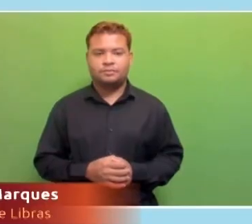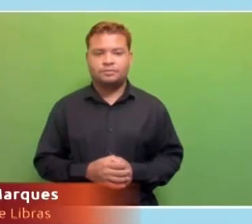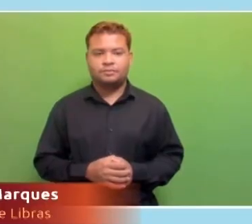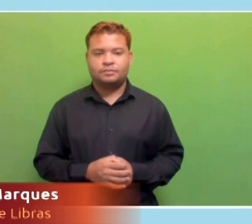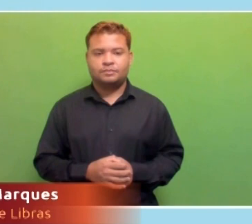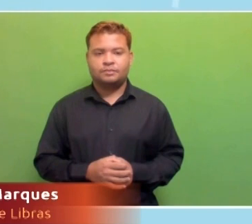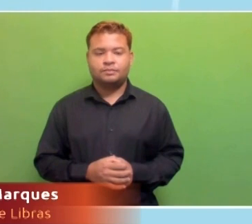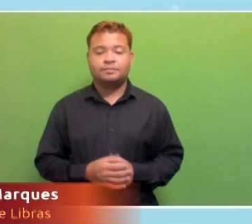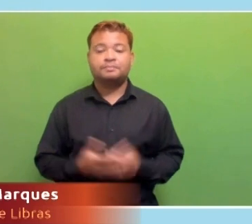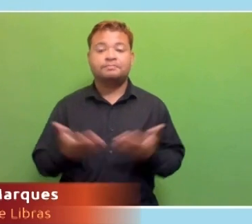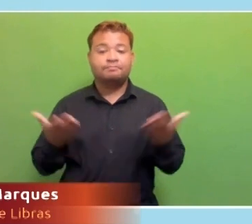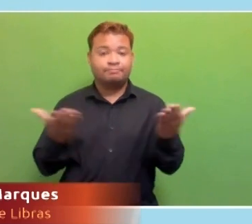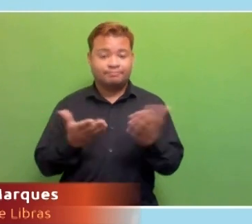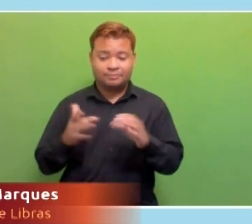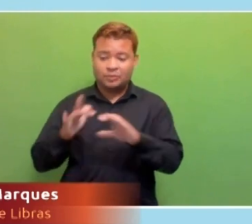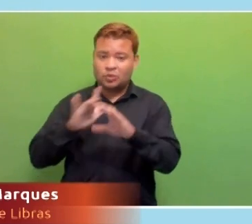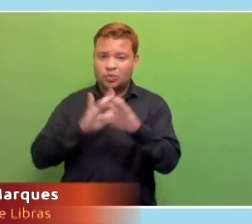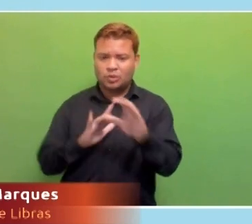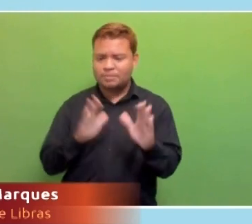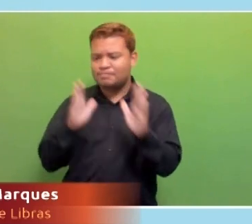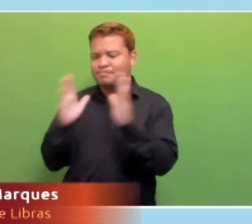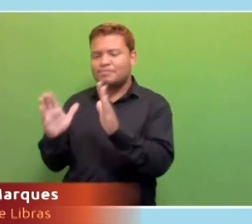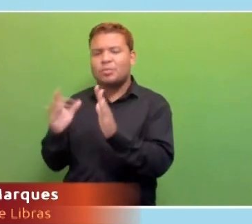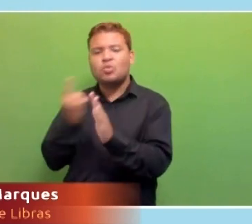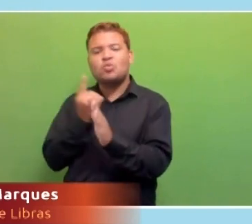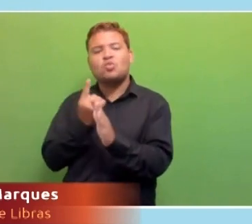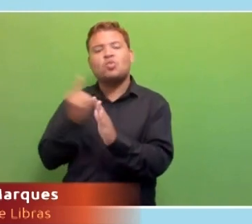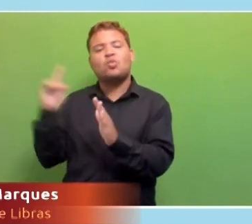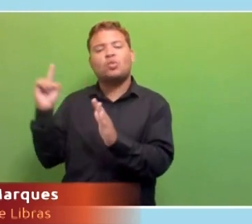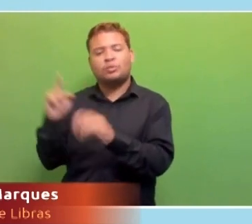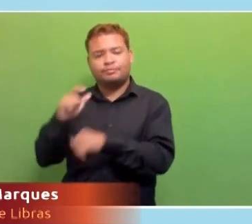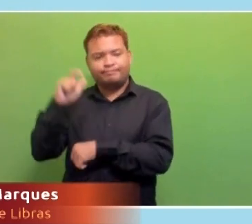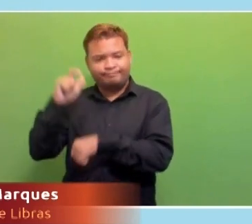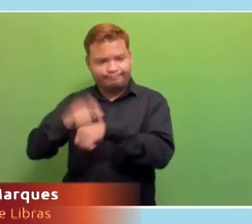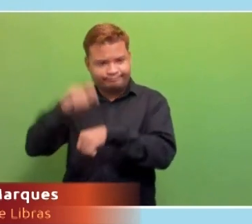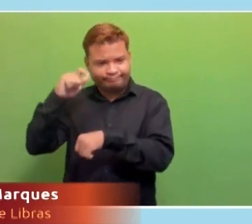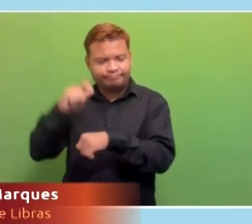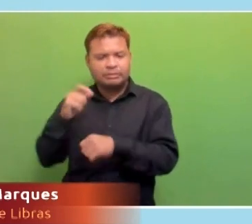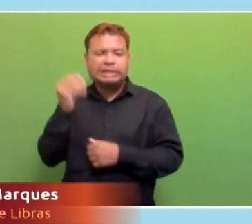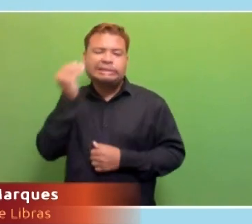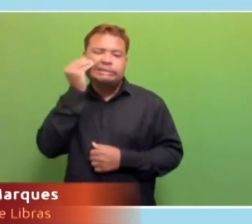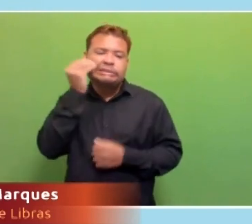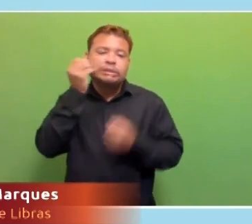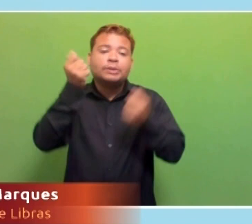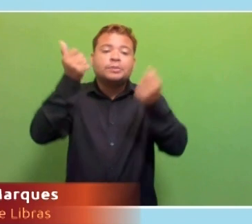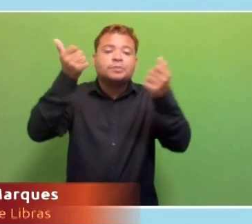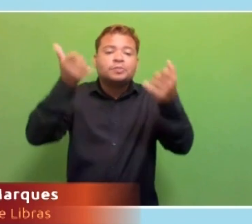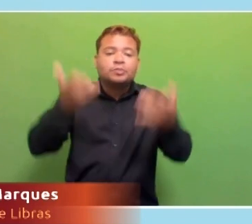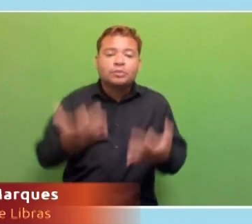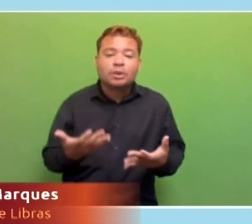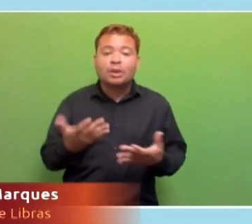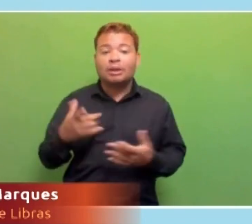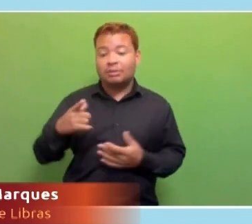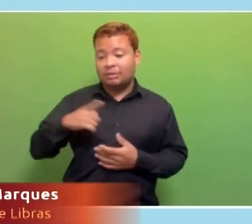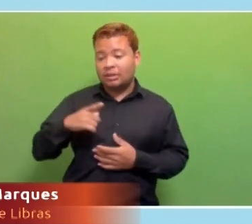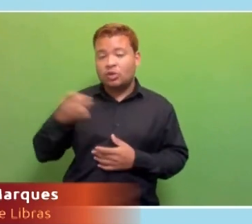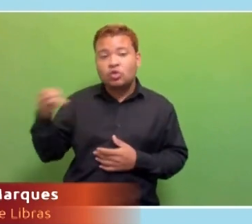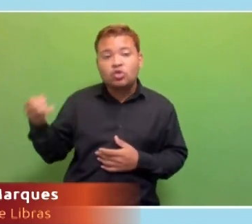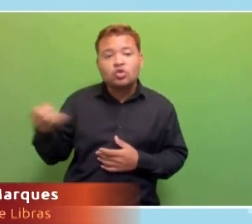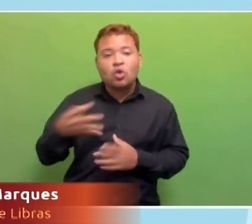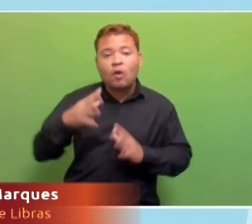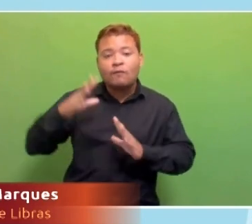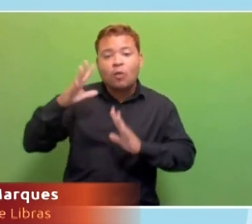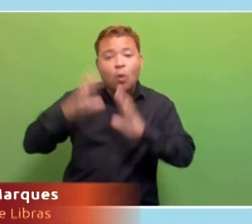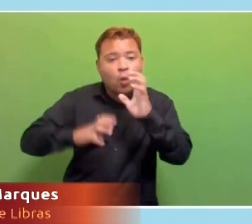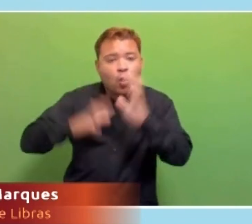Esse é o último bloco do Conexões de hoje, que tenta explicar um pouco o contexto desse novo conflito entre